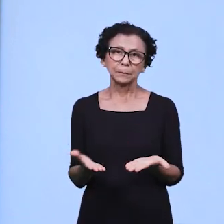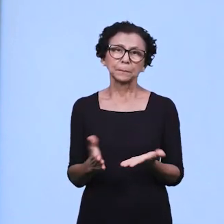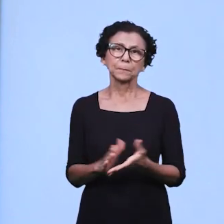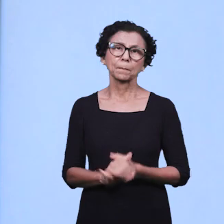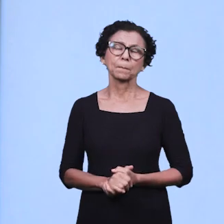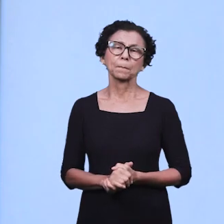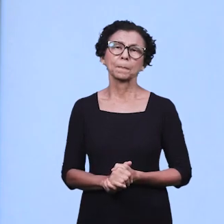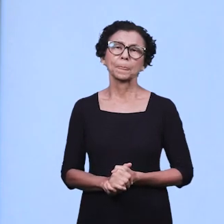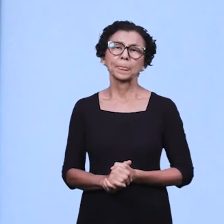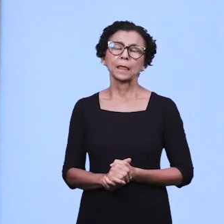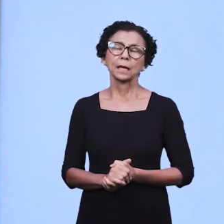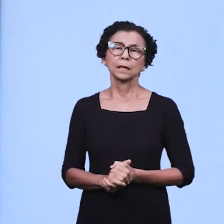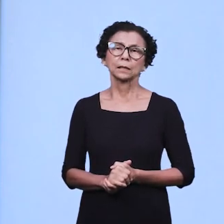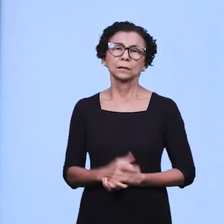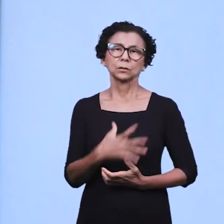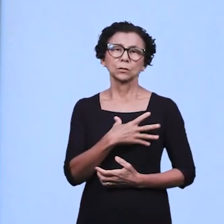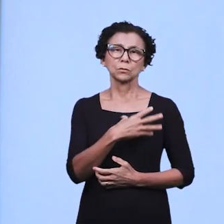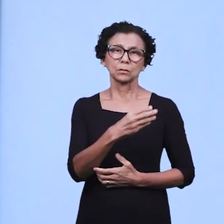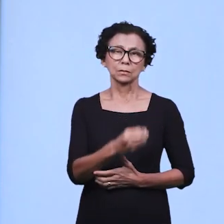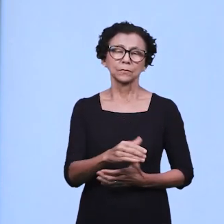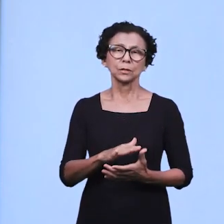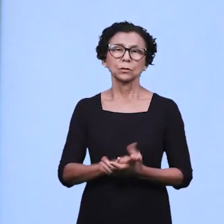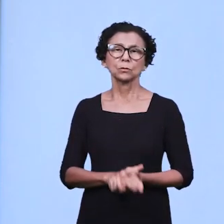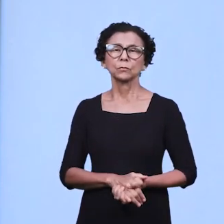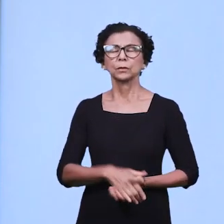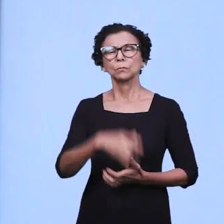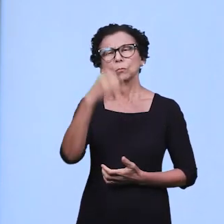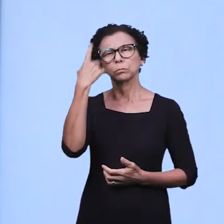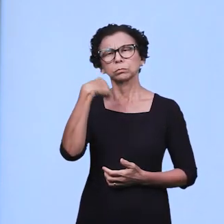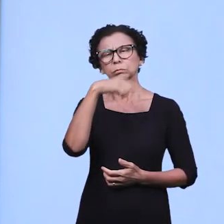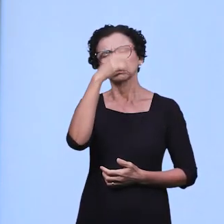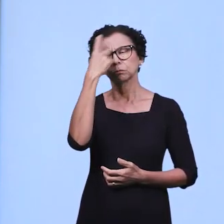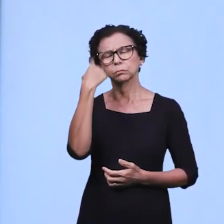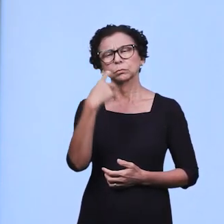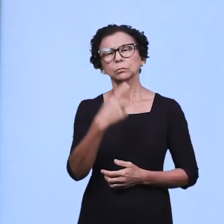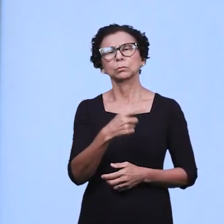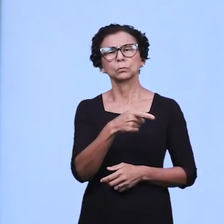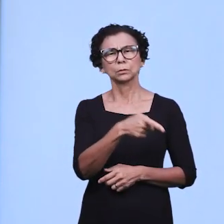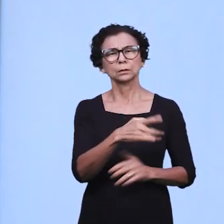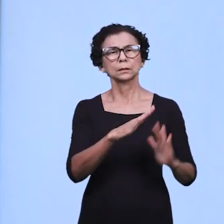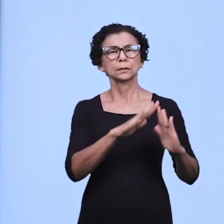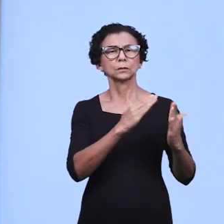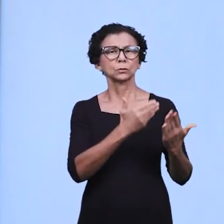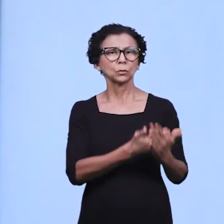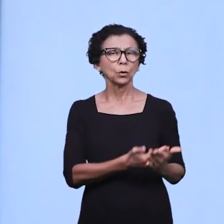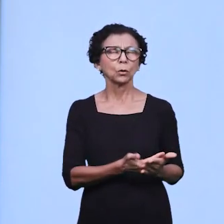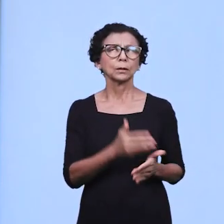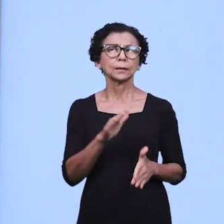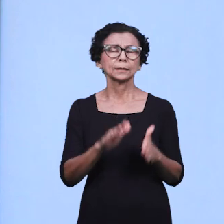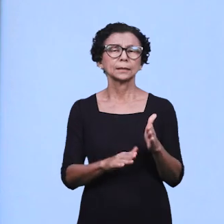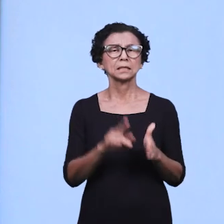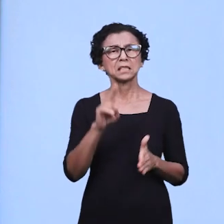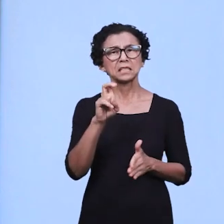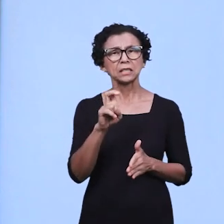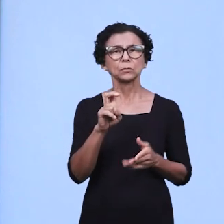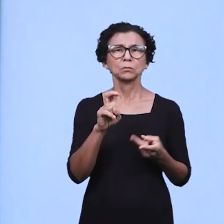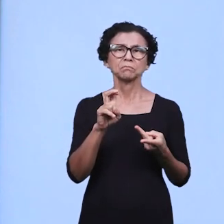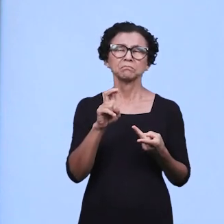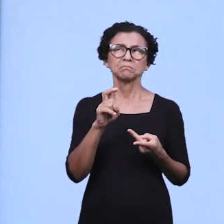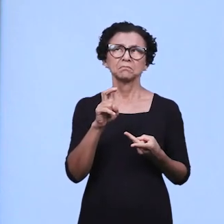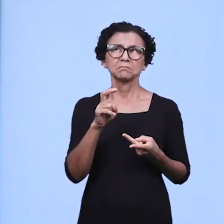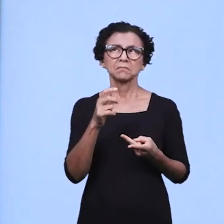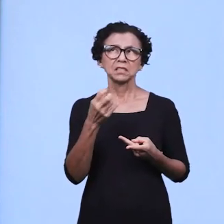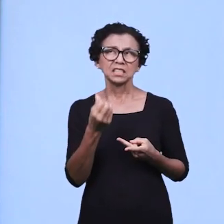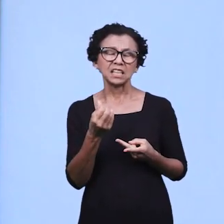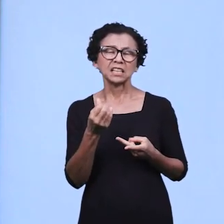meninos passam muito tempo na escola. Hoje, a escolarização ela vai de 5 horas, 6, 7, até 9